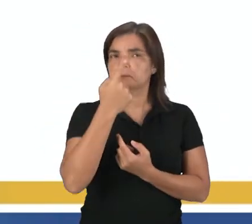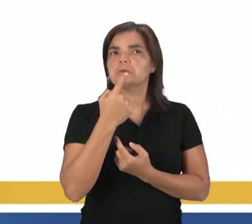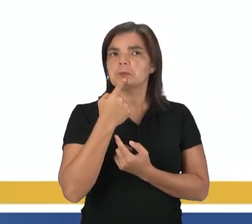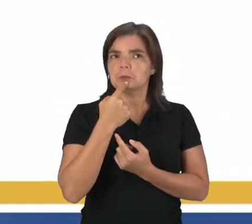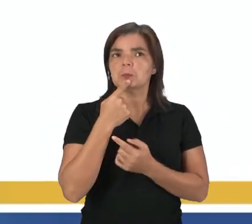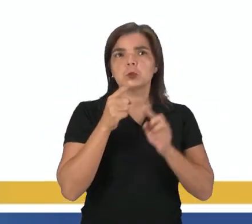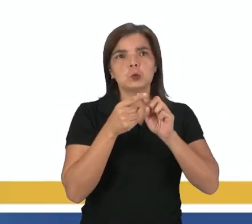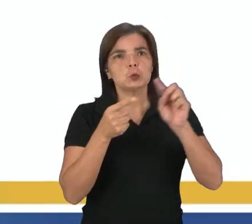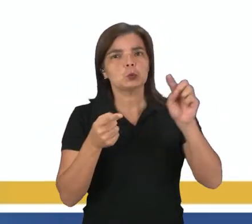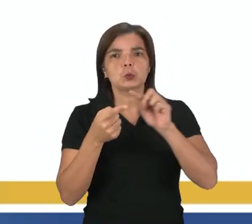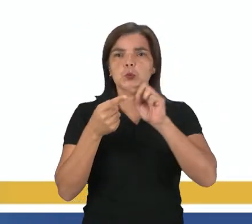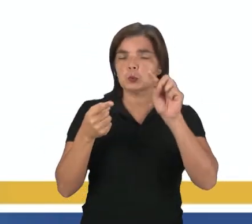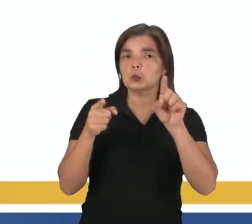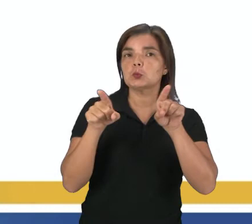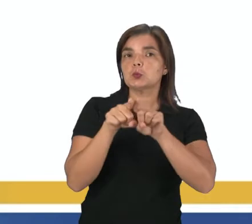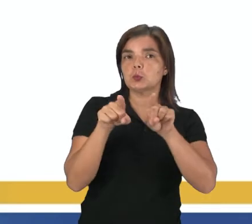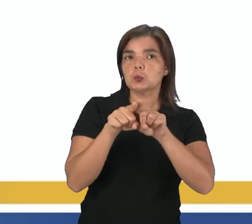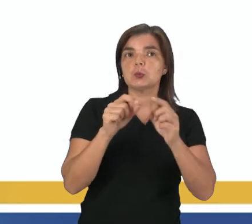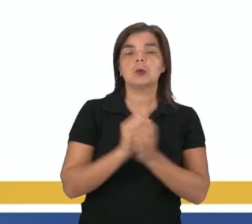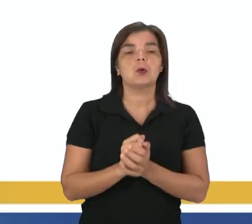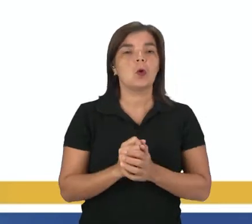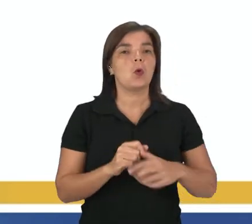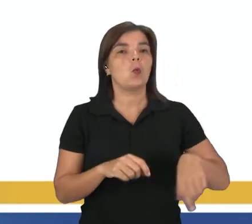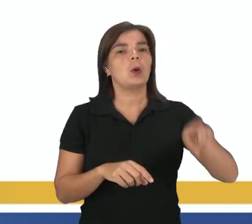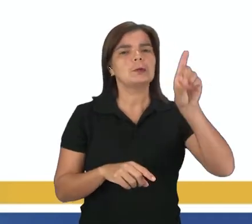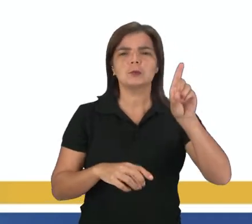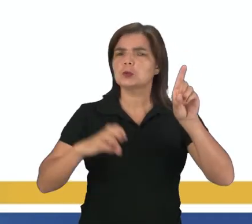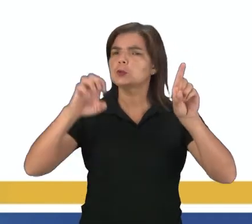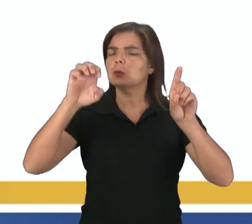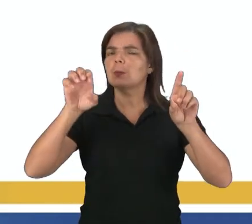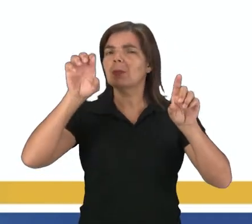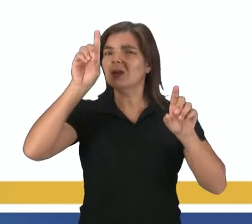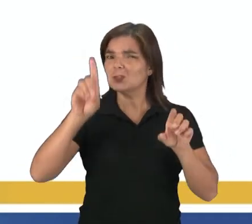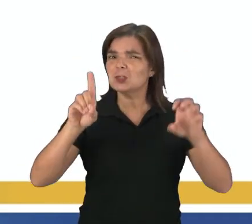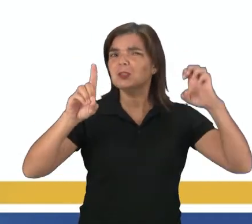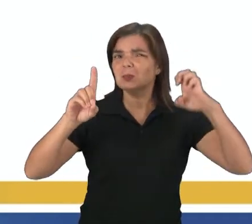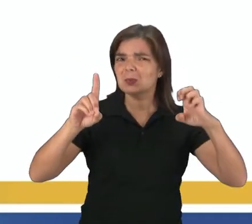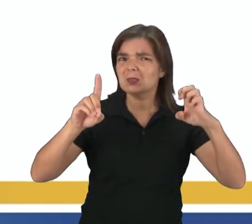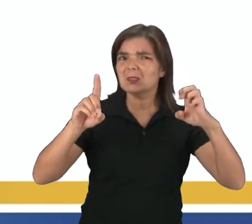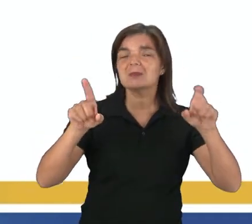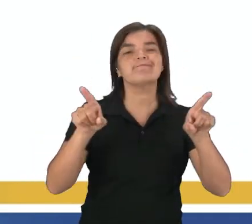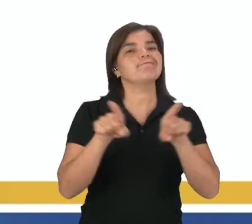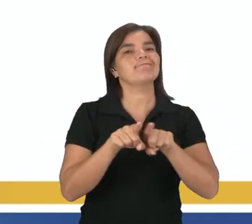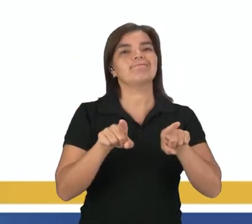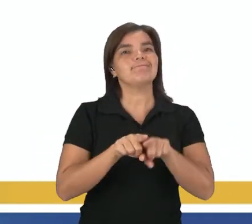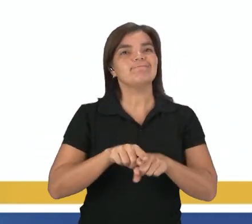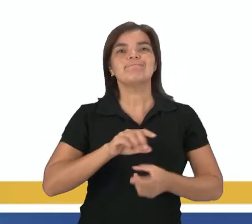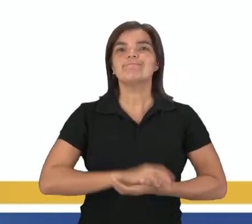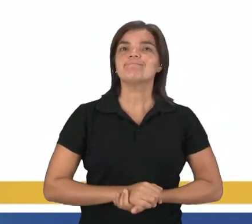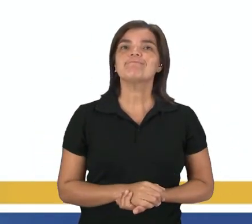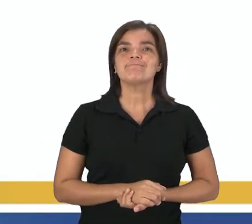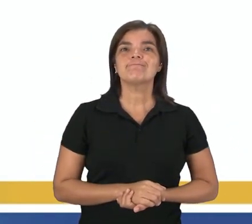ao mesmo tamanho, se deslocou para a direita. Será que isso é o suficiente para essa figura ser uma translação?